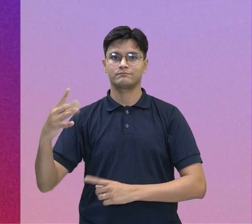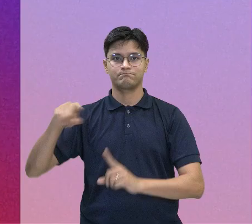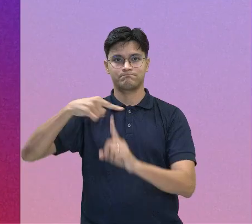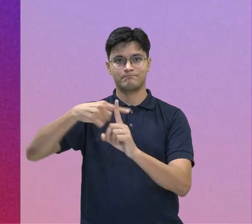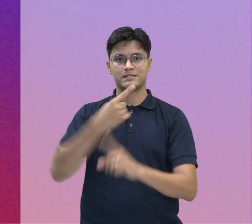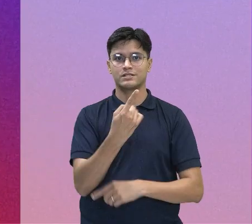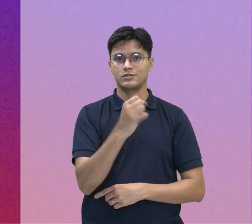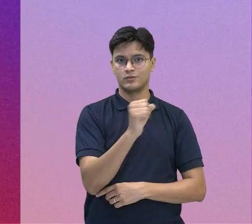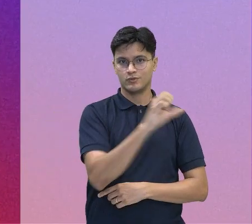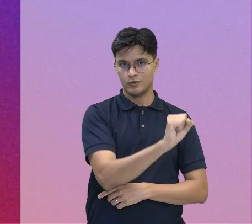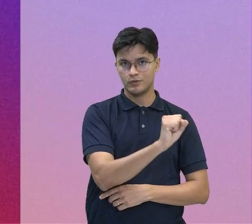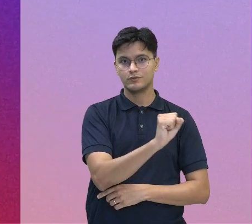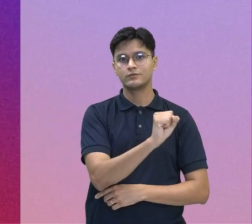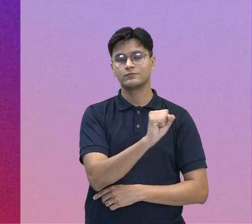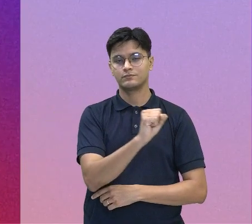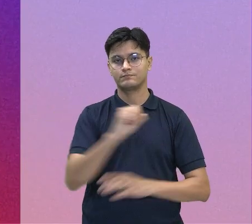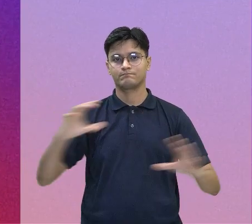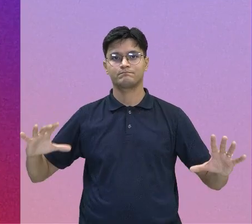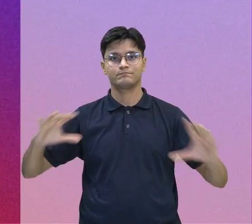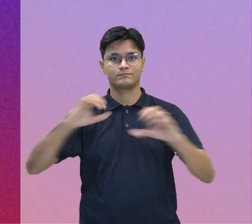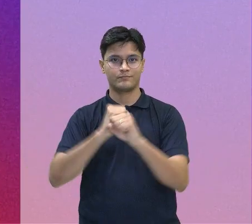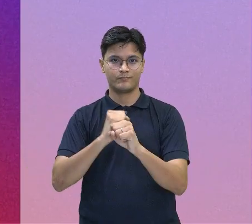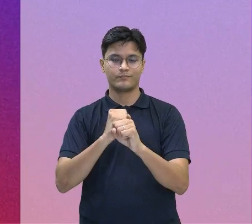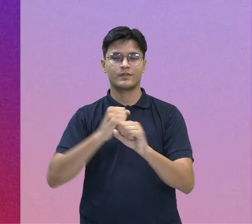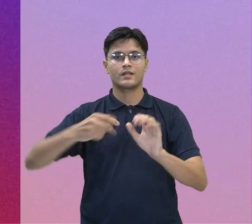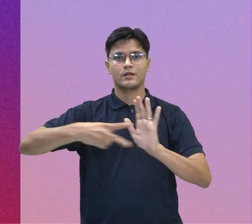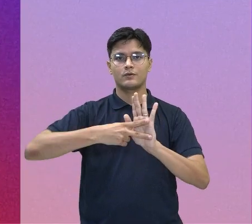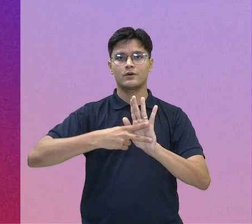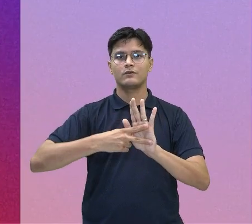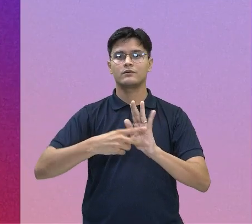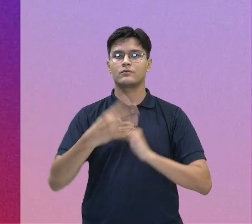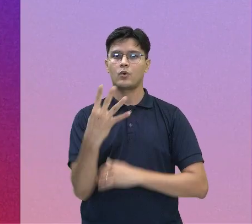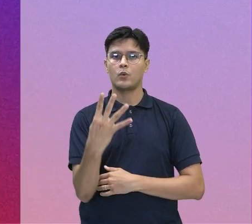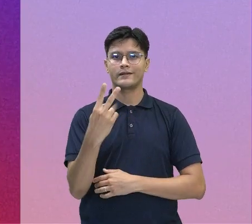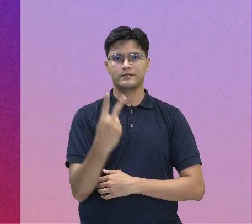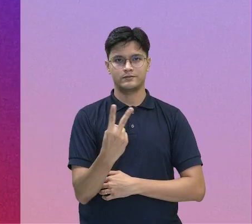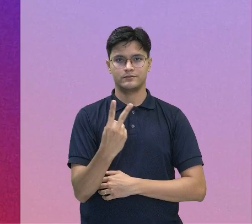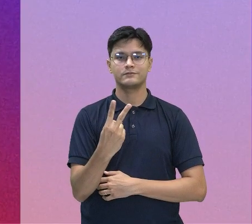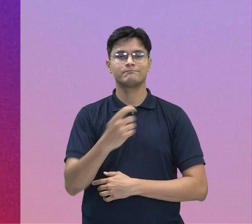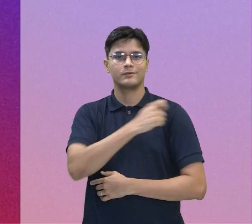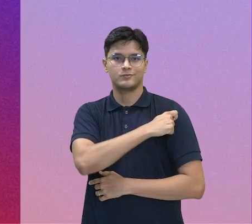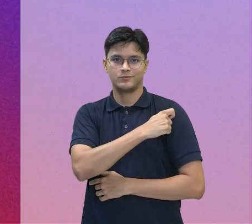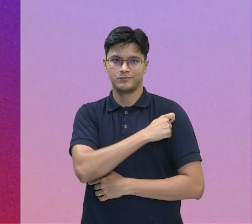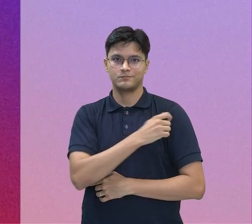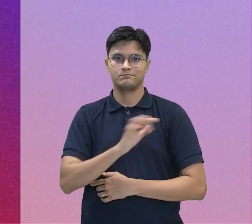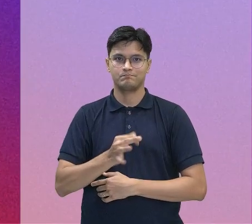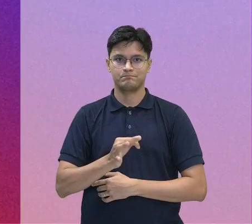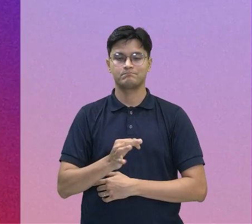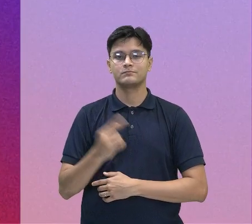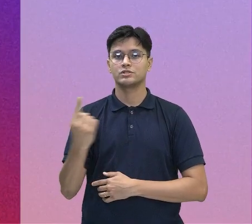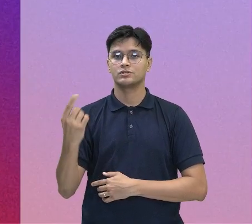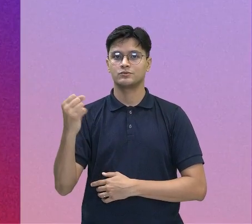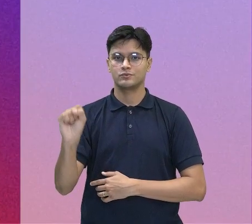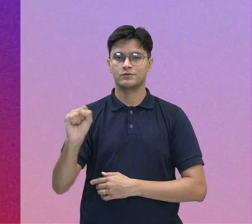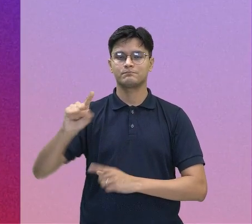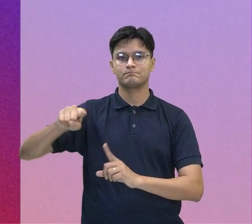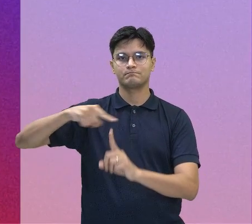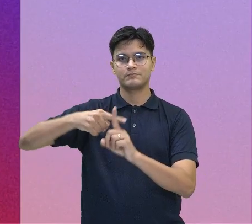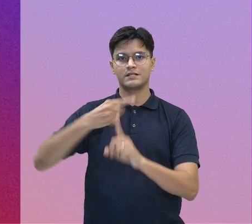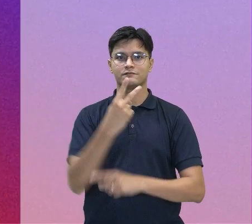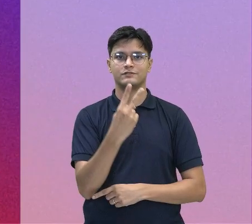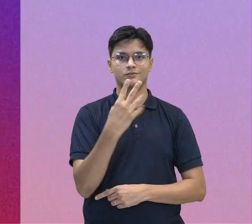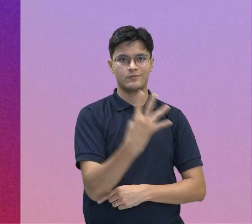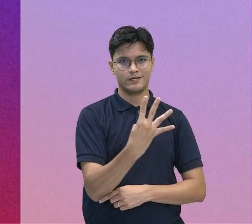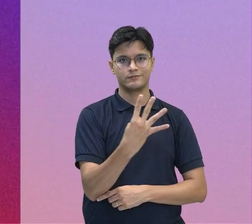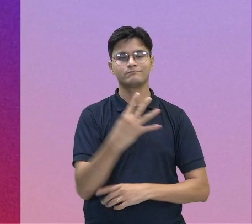24 mais 18, nós teremos aí 30, 40, 42, né? Olha só, 18 mais